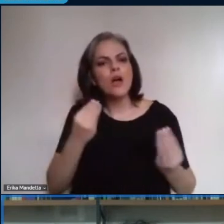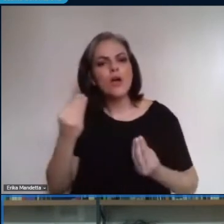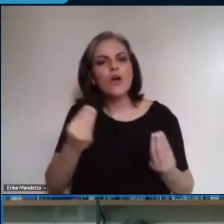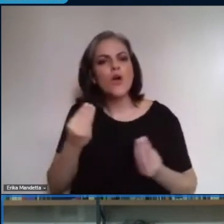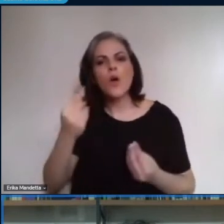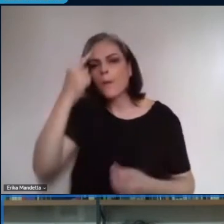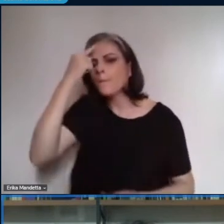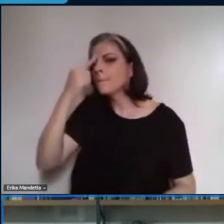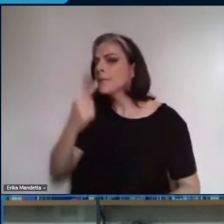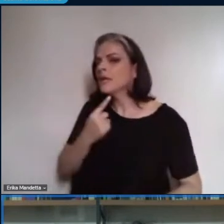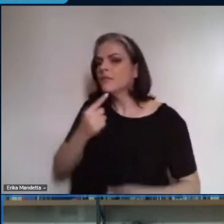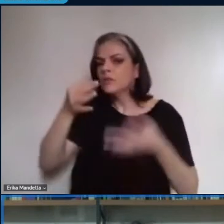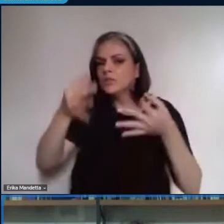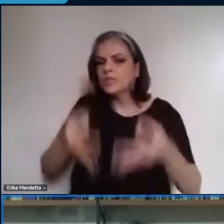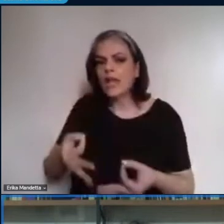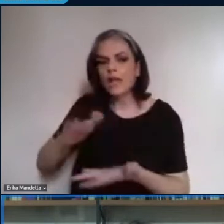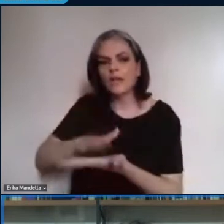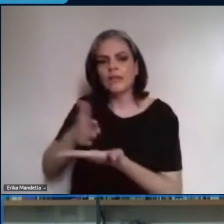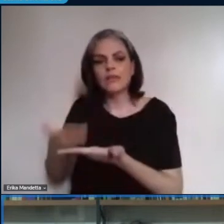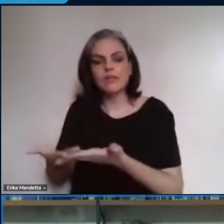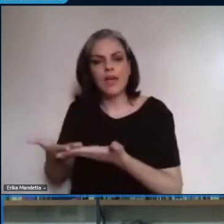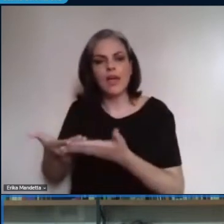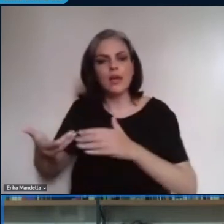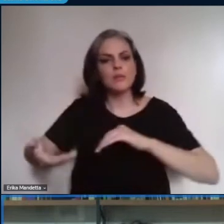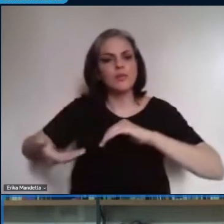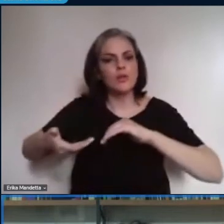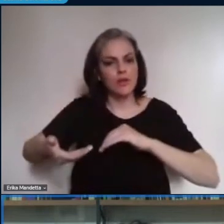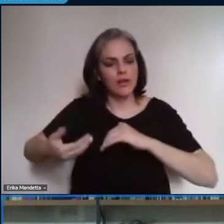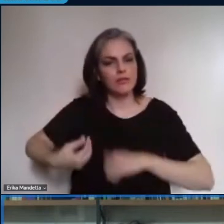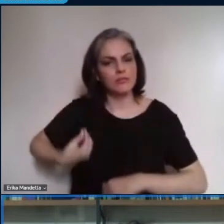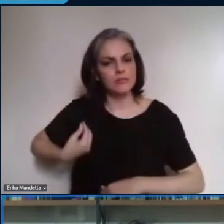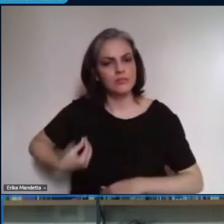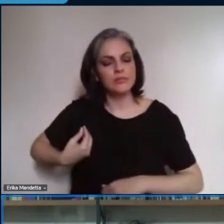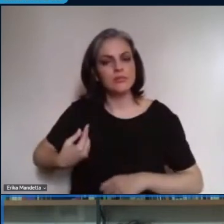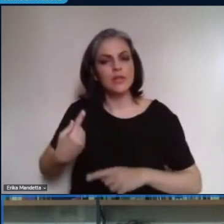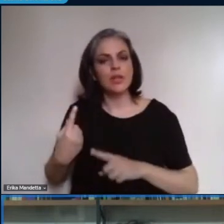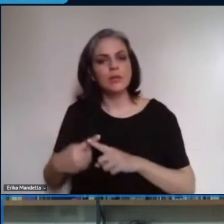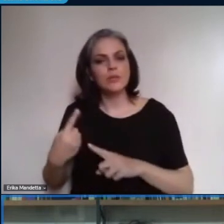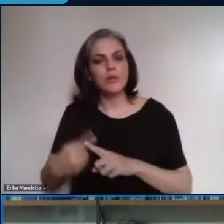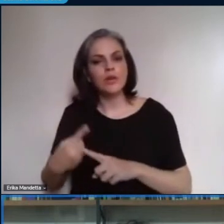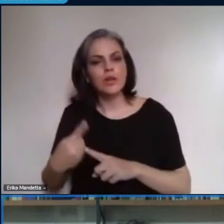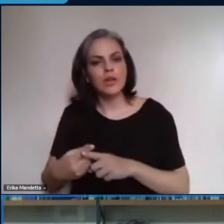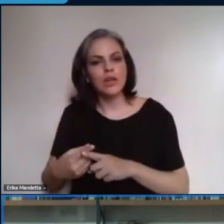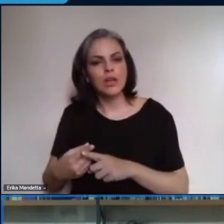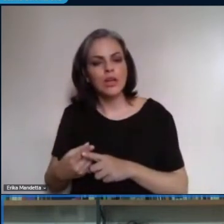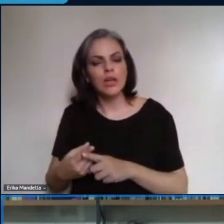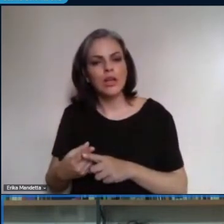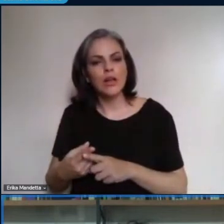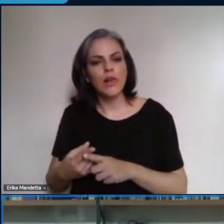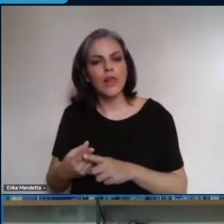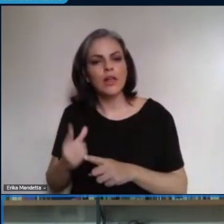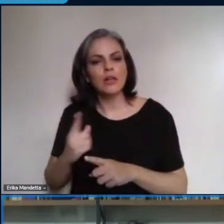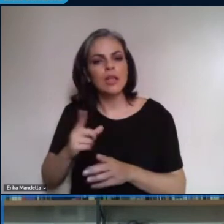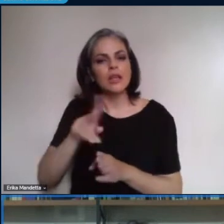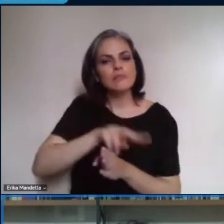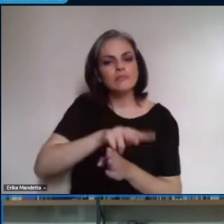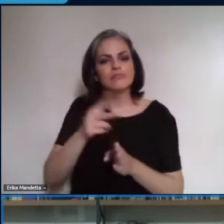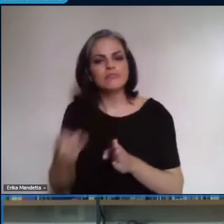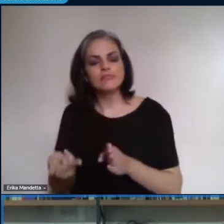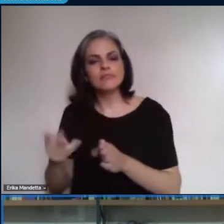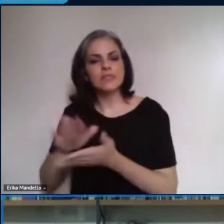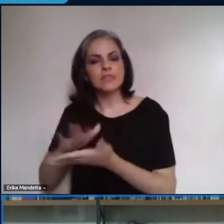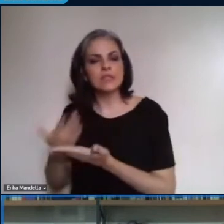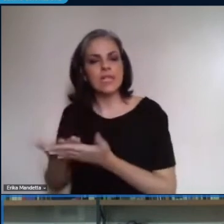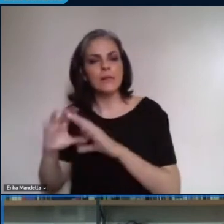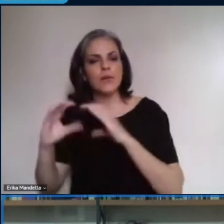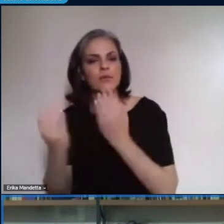sinais no Congresso na sua dualidade entre interpretação comunitária e interpretação de conferências.